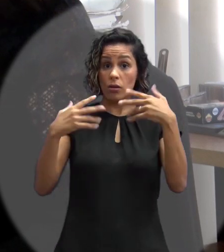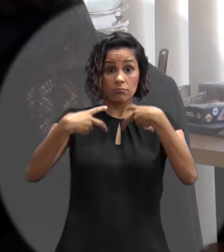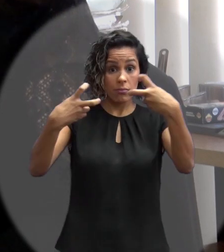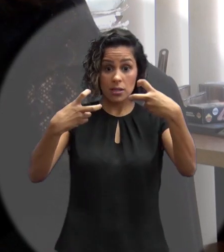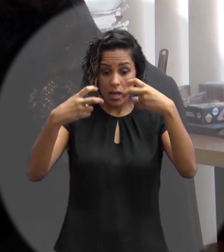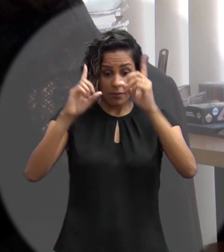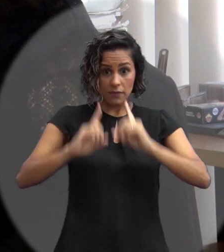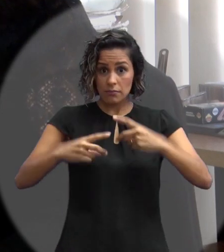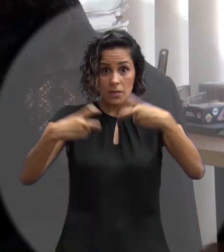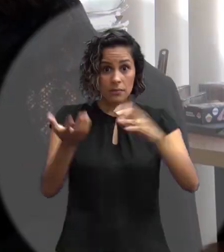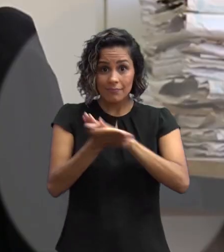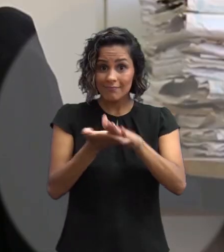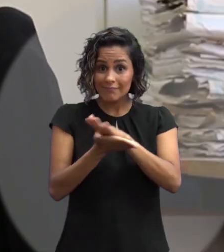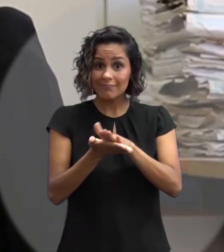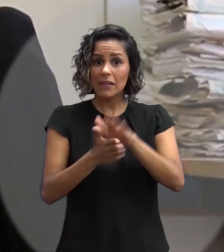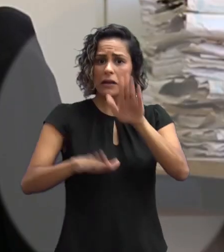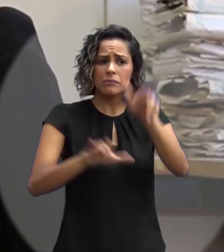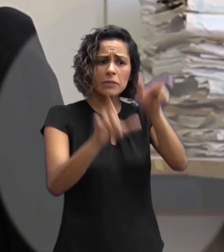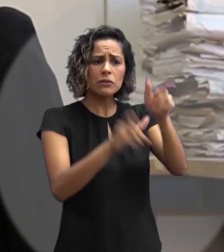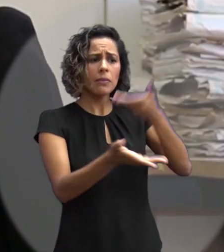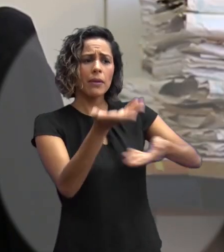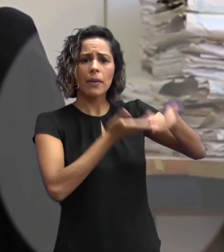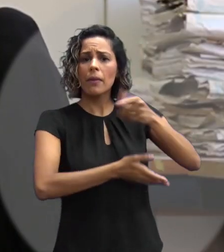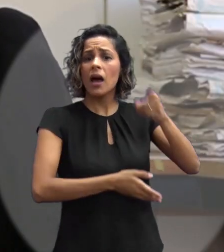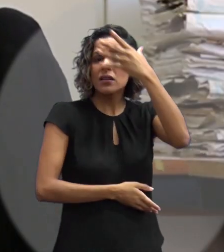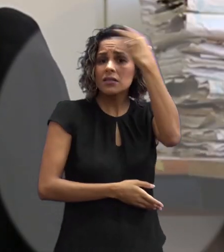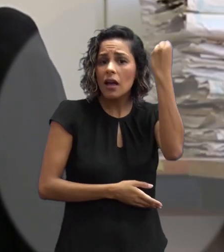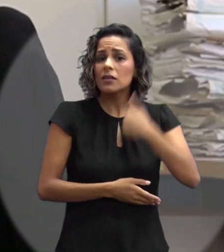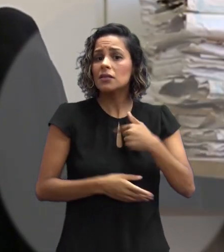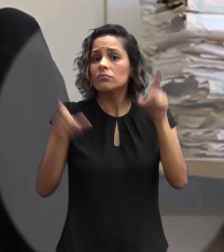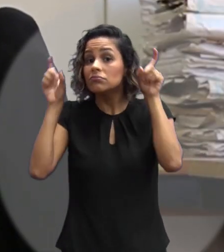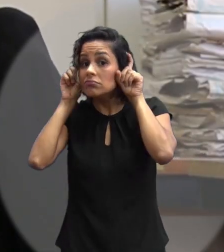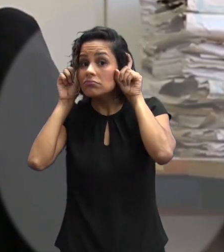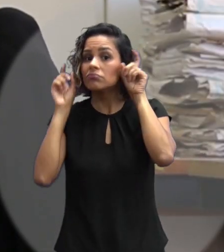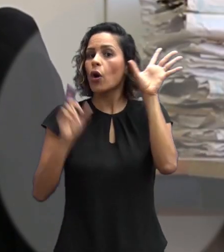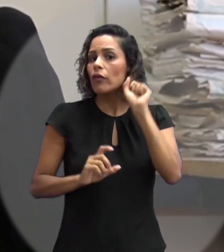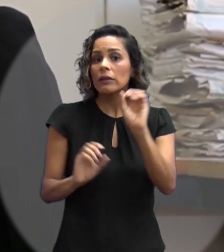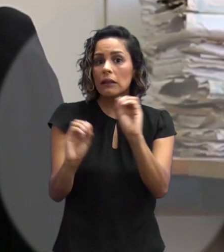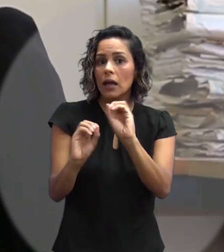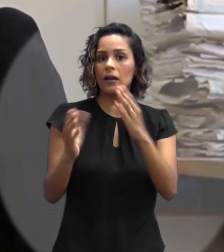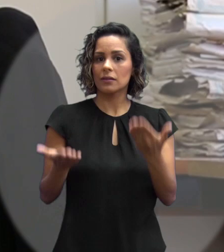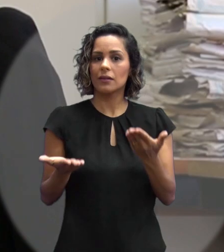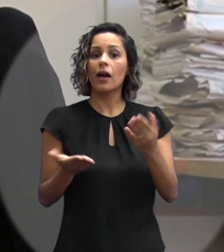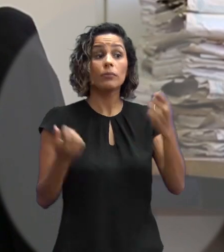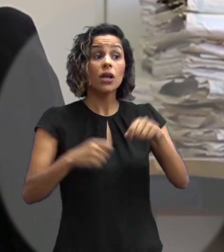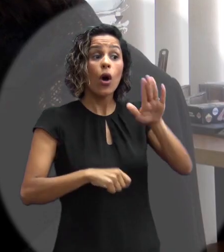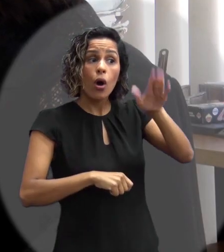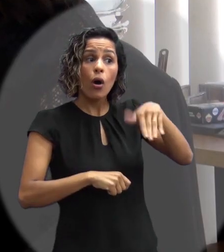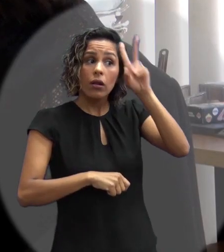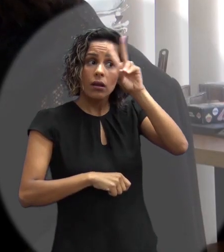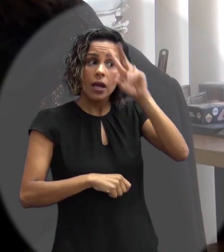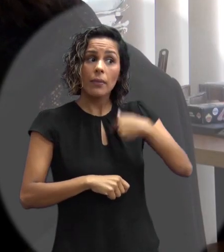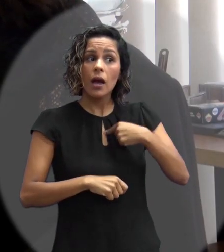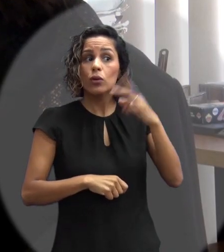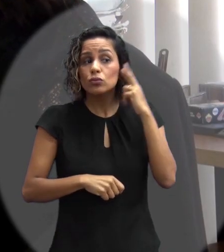é uma deficiência invisível. Às vezes, com a convivência, a pessoa esquece que eu uso aparelho auditivo, que eu não escuto. Então, eu tenho